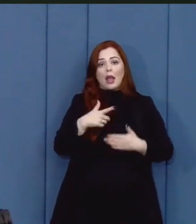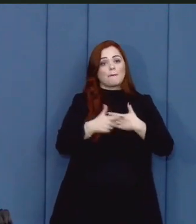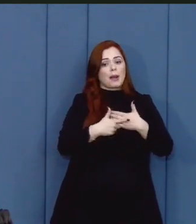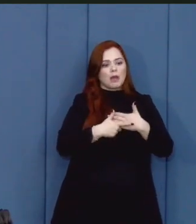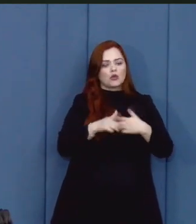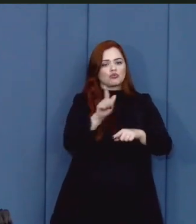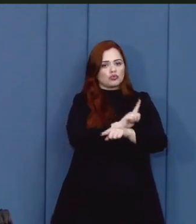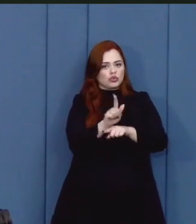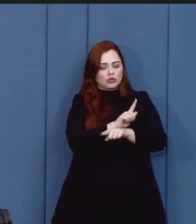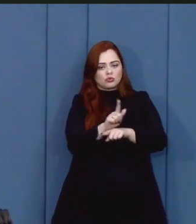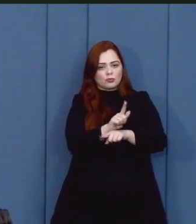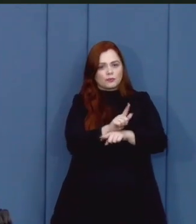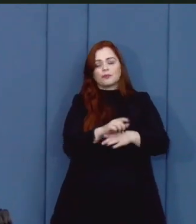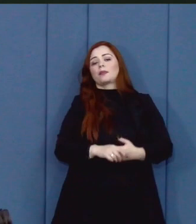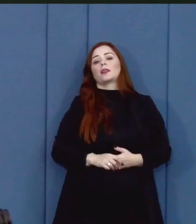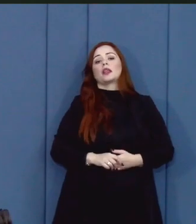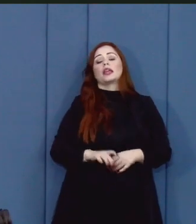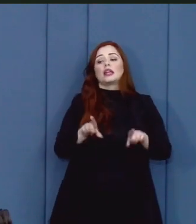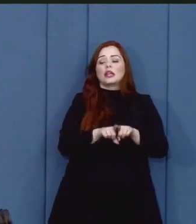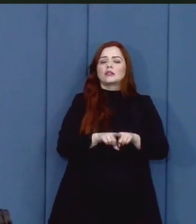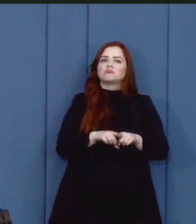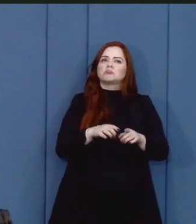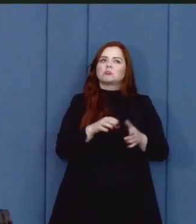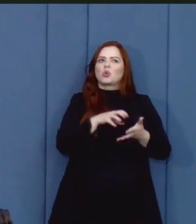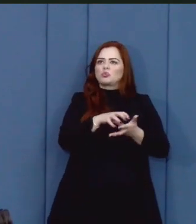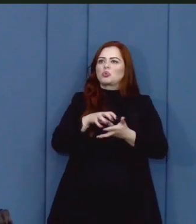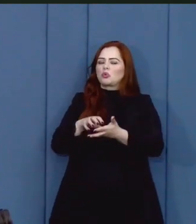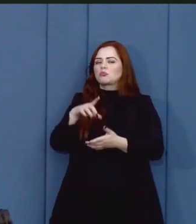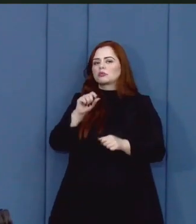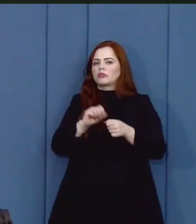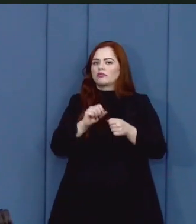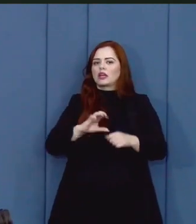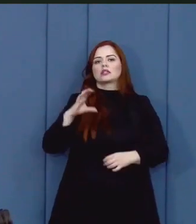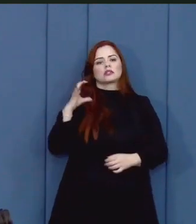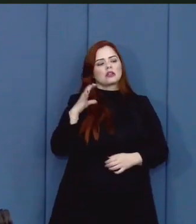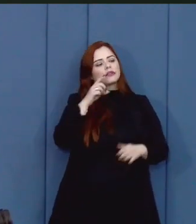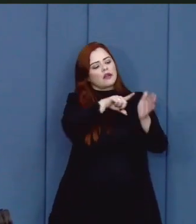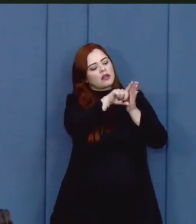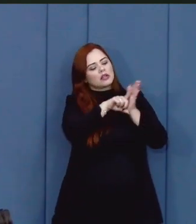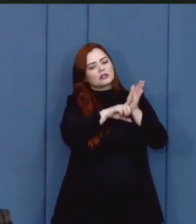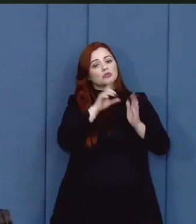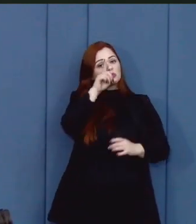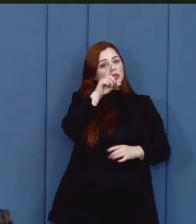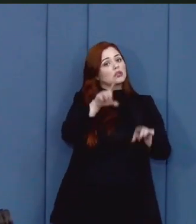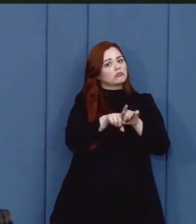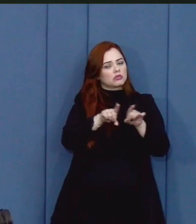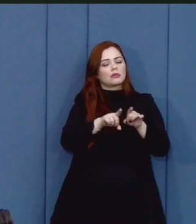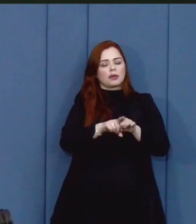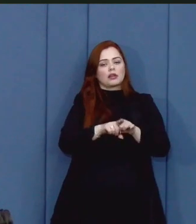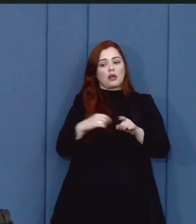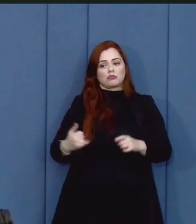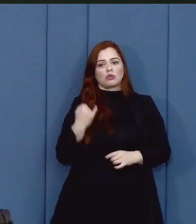de gestor, apesar de que alguns comitês fazem ciência também e fazem avaliação de risco também, principalmente o